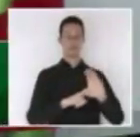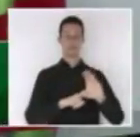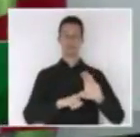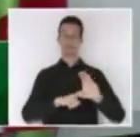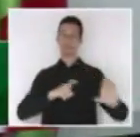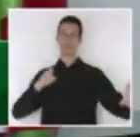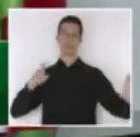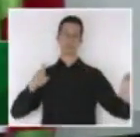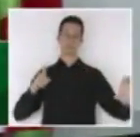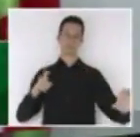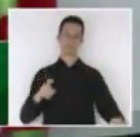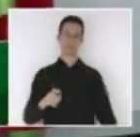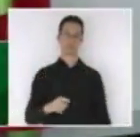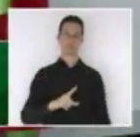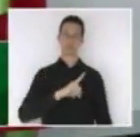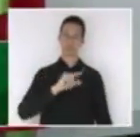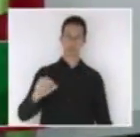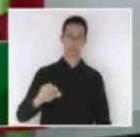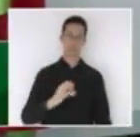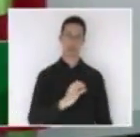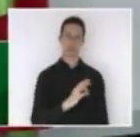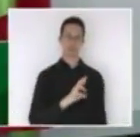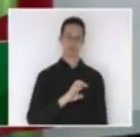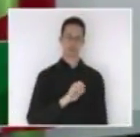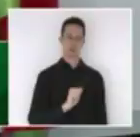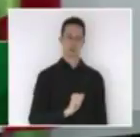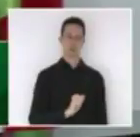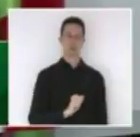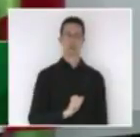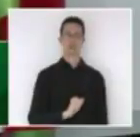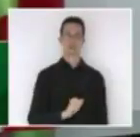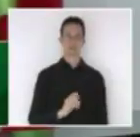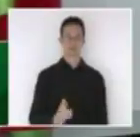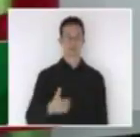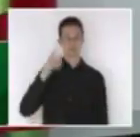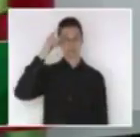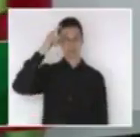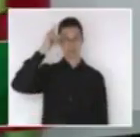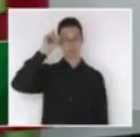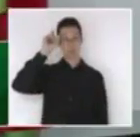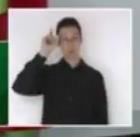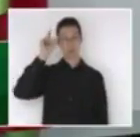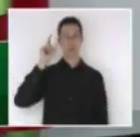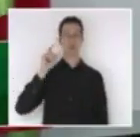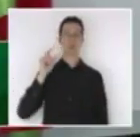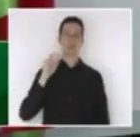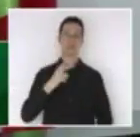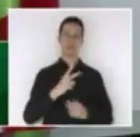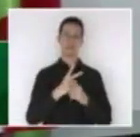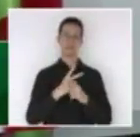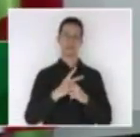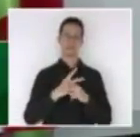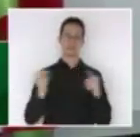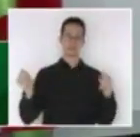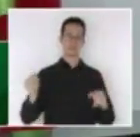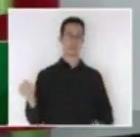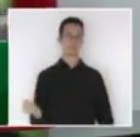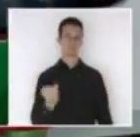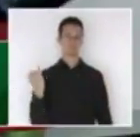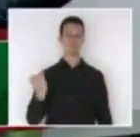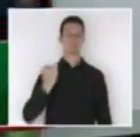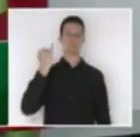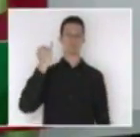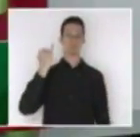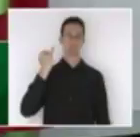saindo do CREA. Para isso, nós tivemos no dia de ontem uma importante vitória, uma das maiores vitórias